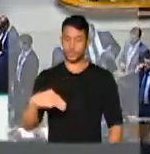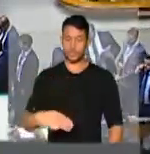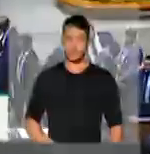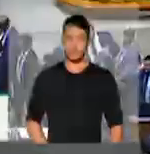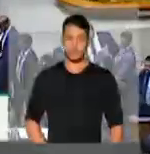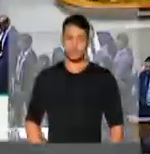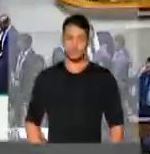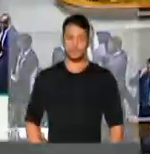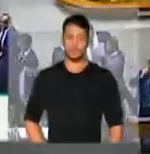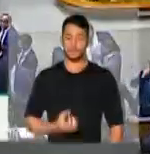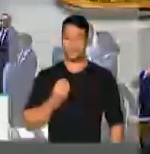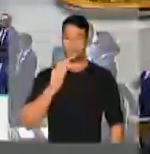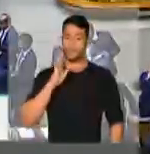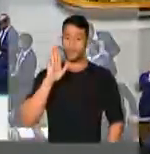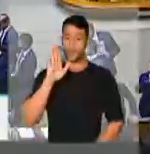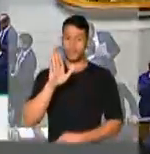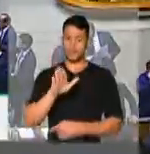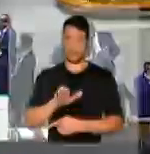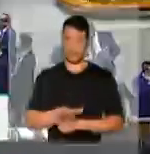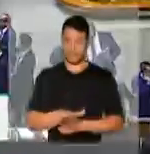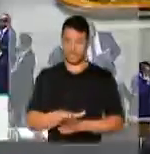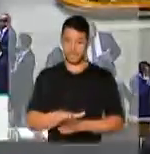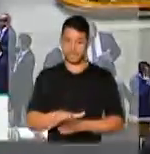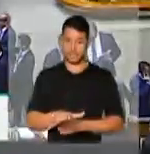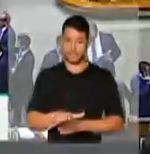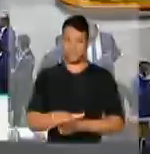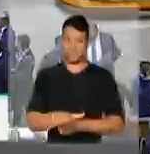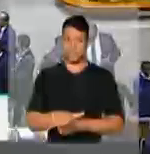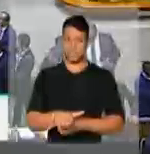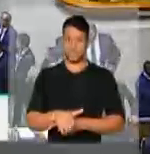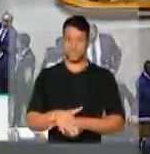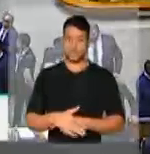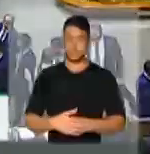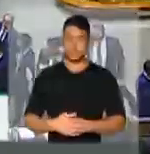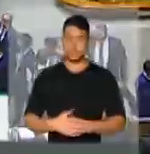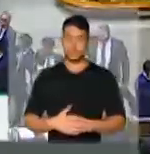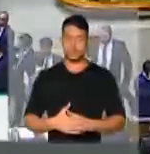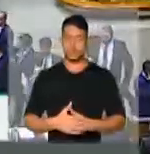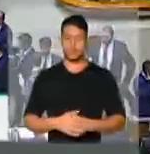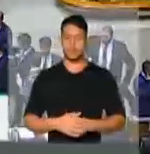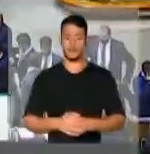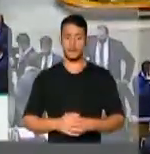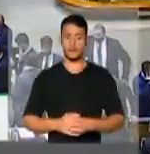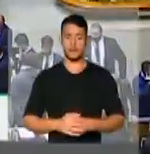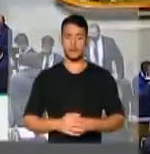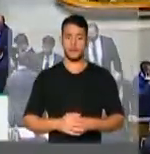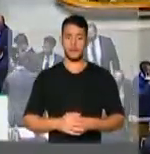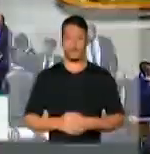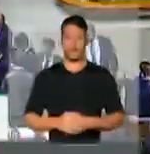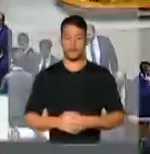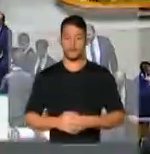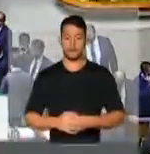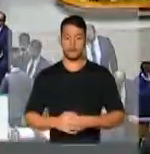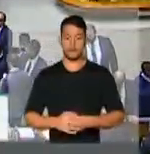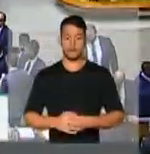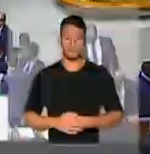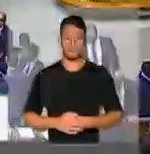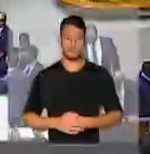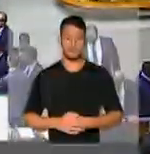Deputado Vitor Vitor, que votou como PSDB nas últimas votações. Obrigado. Peço que volte o tempo, presidente.